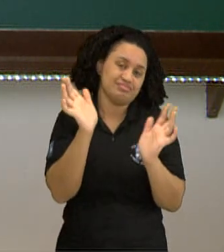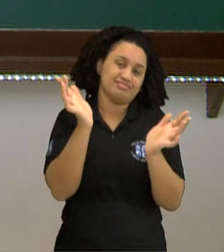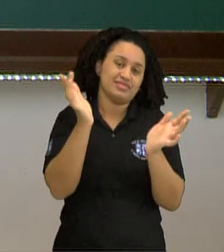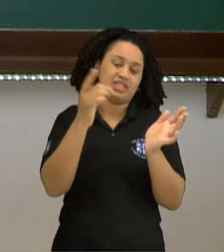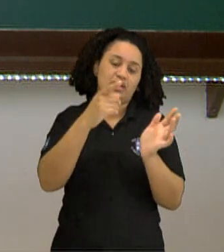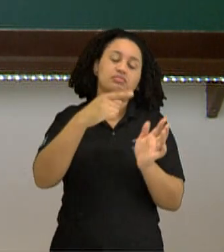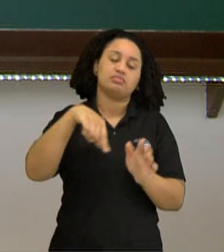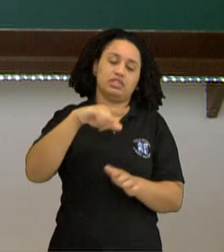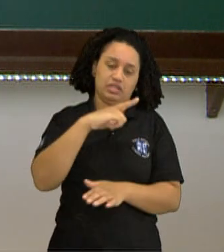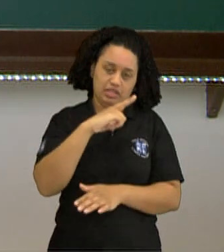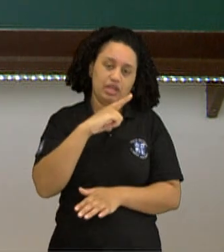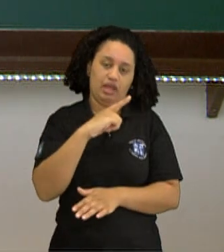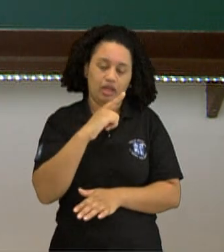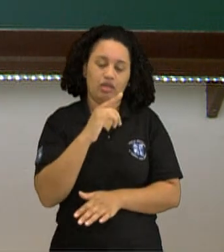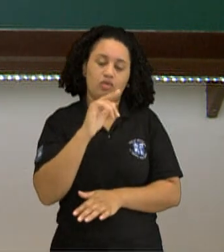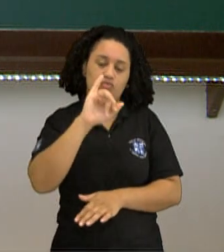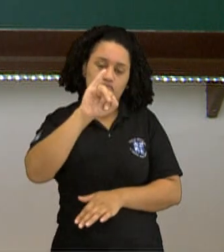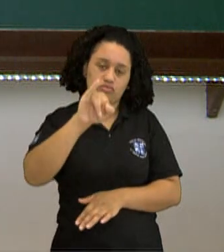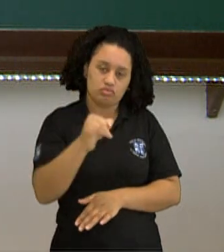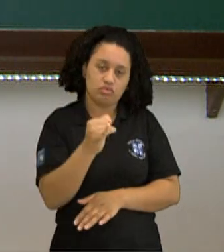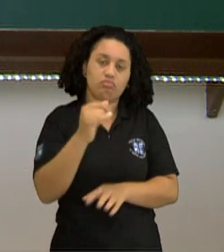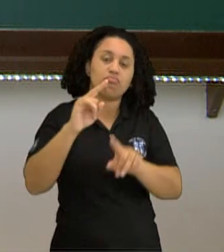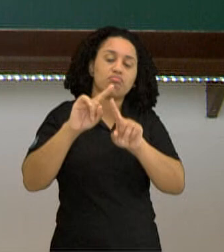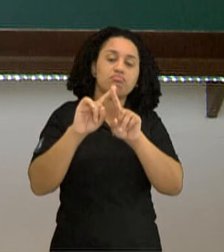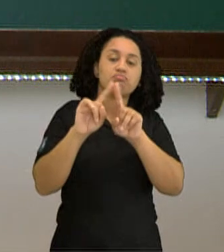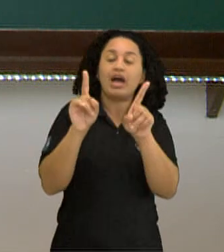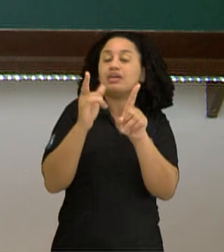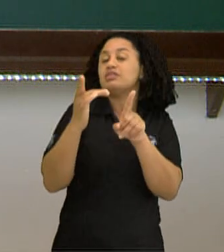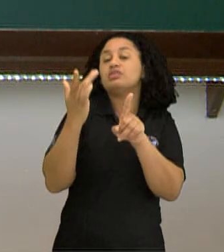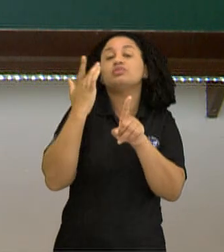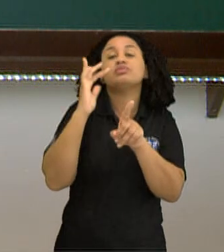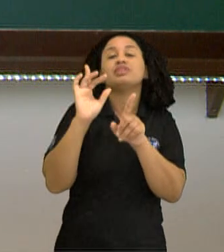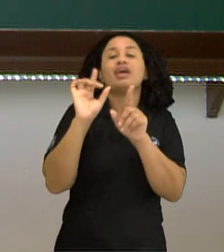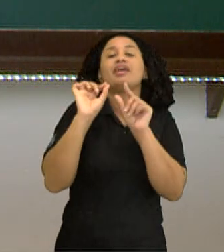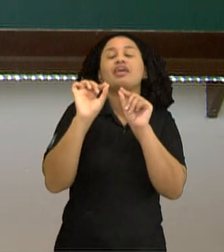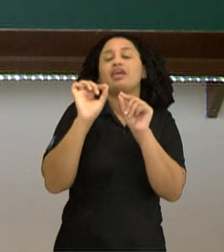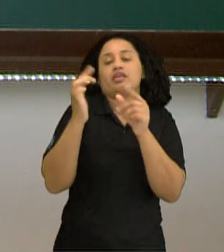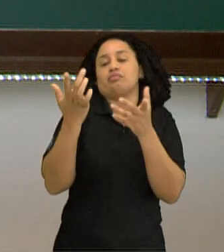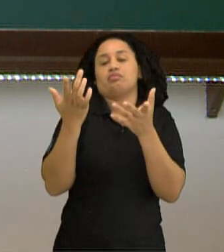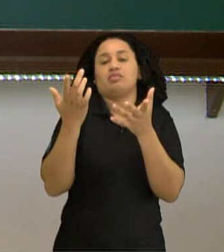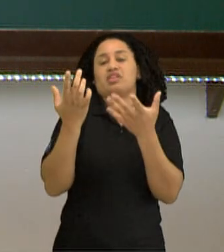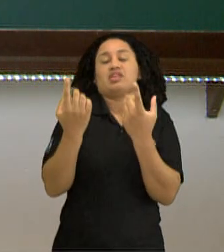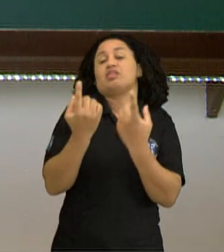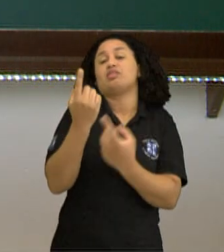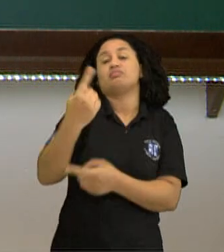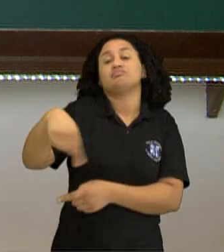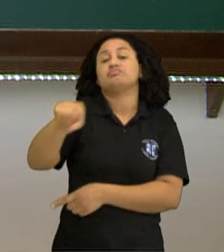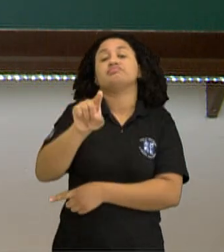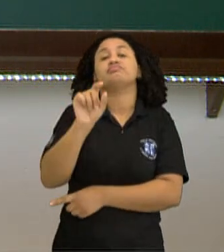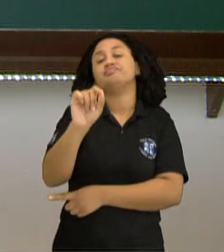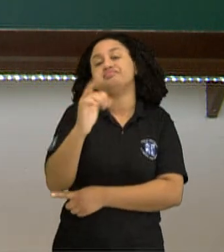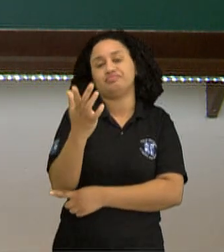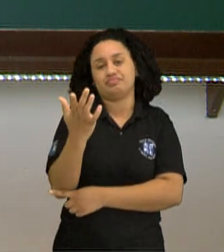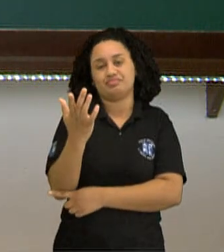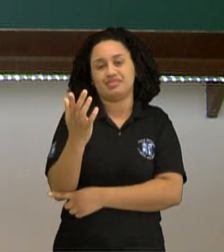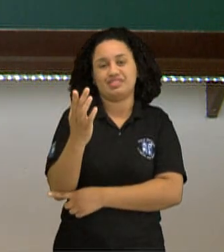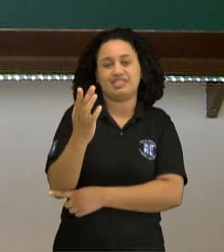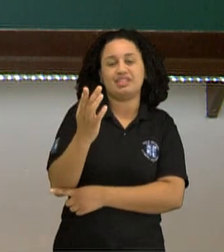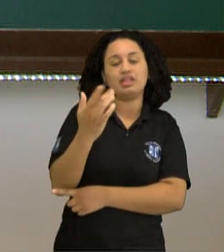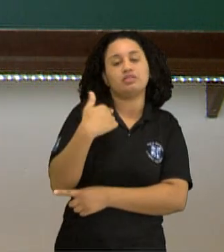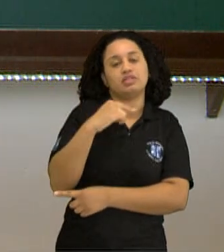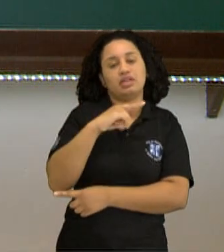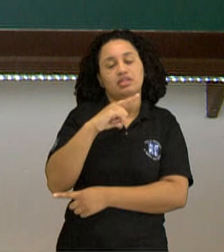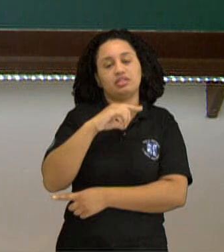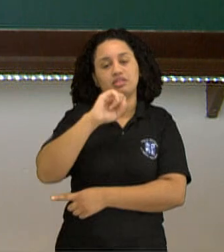Ele existe, eu não tenho como recuperar, porque eu não sei quem é. E aí eu tenho o